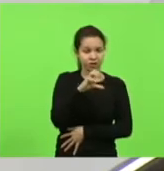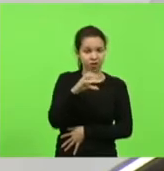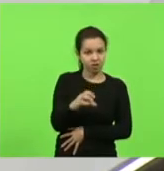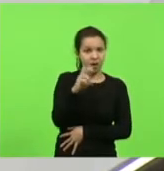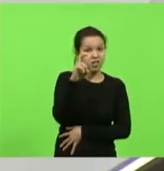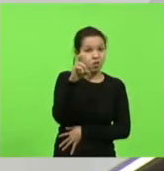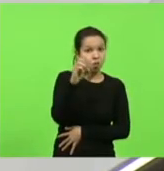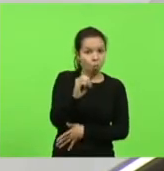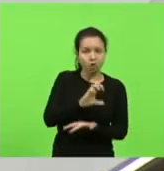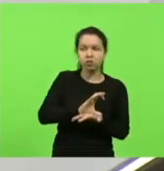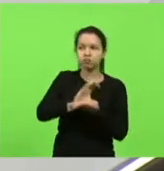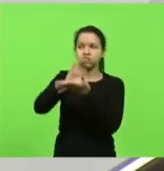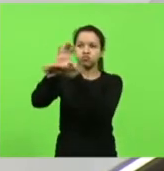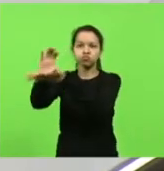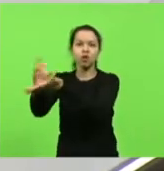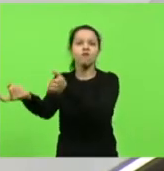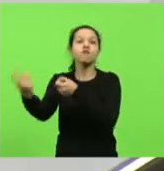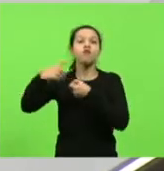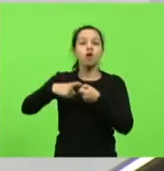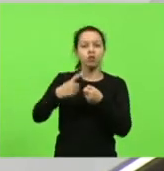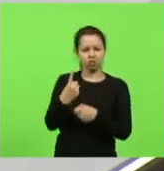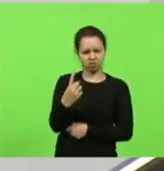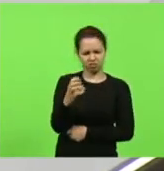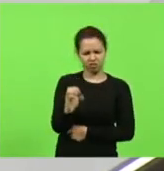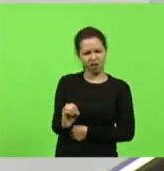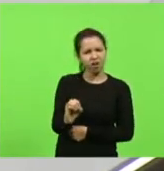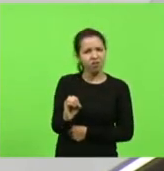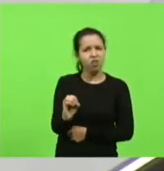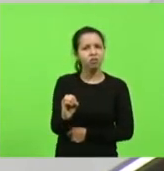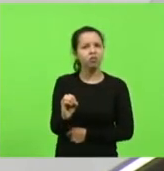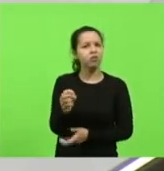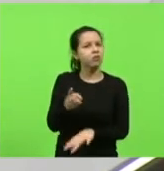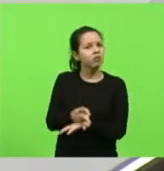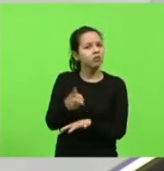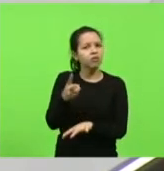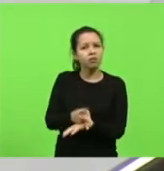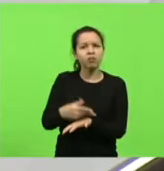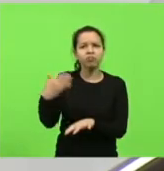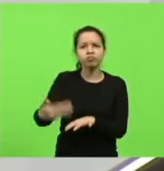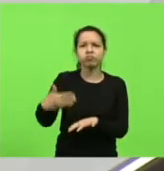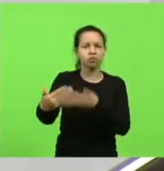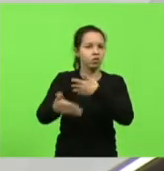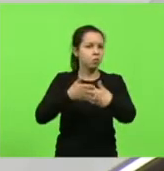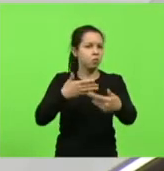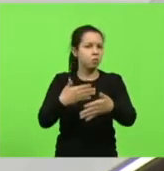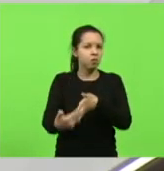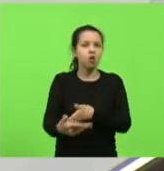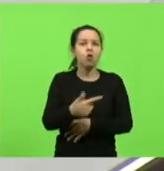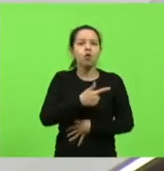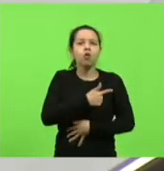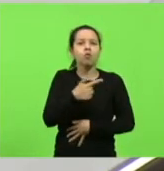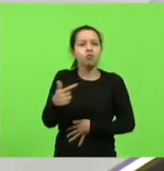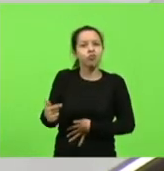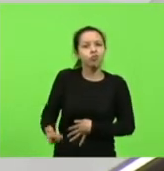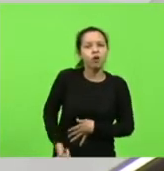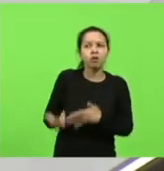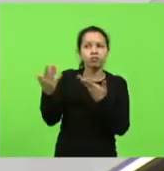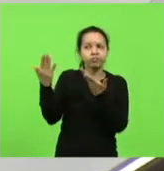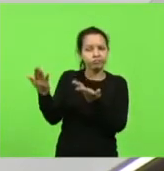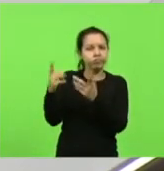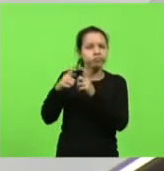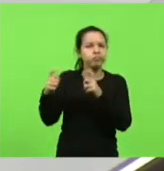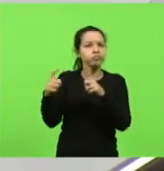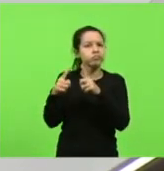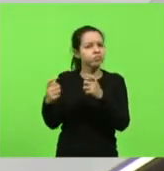50, volta 10 e nós continuamos assim, independente do governo que está lá em ocasião. Eu realmente não vejo